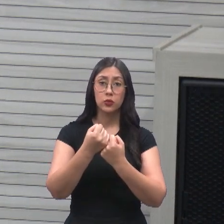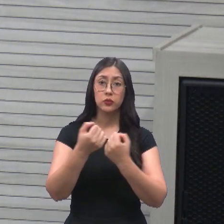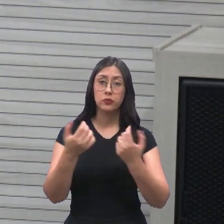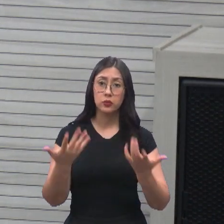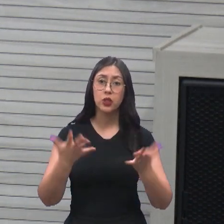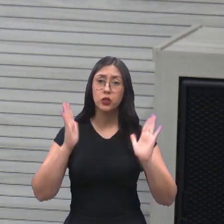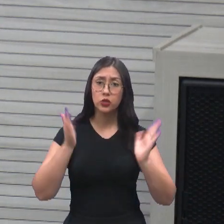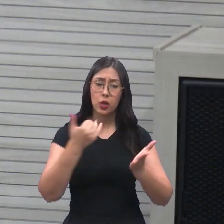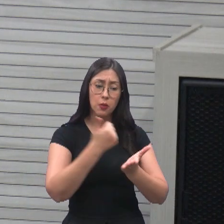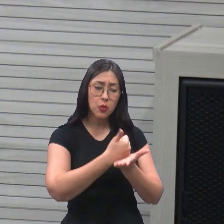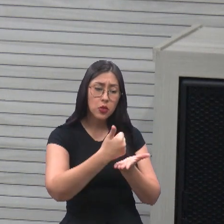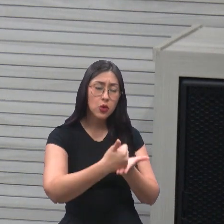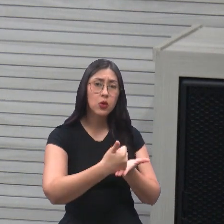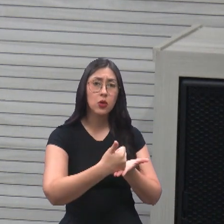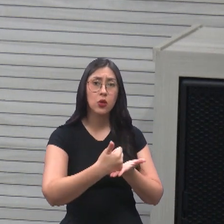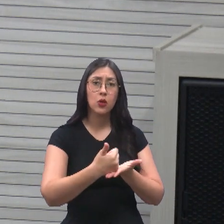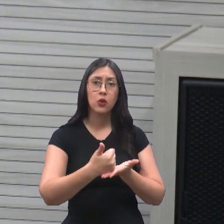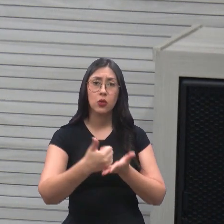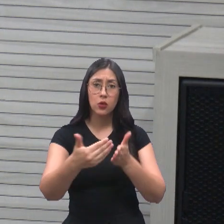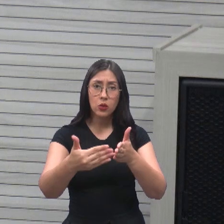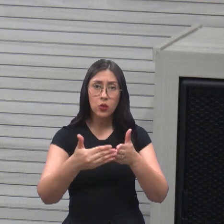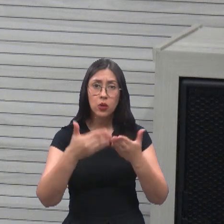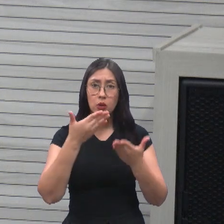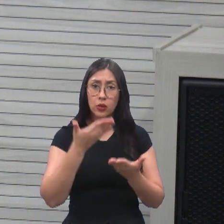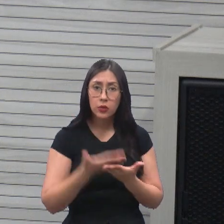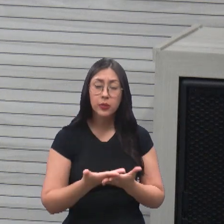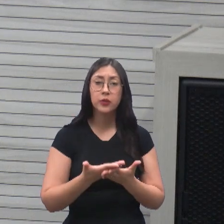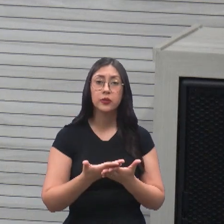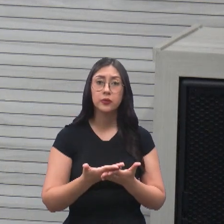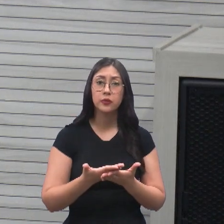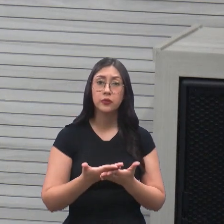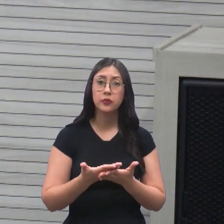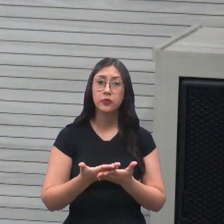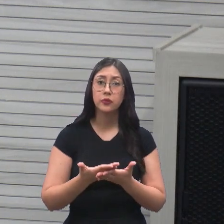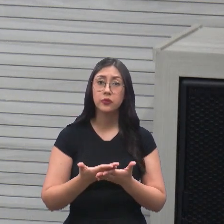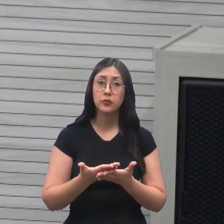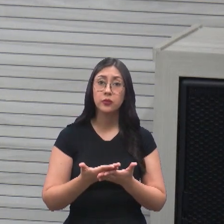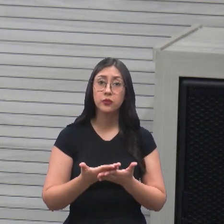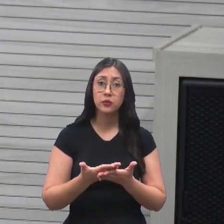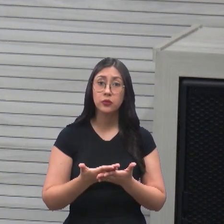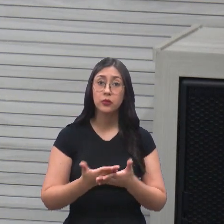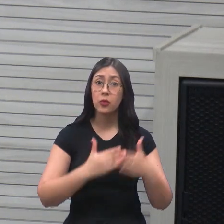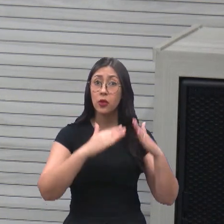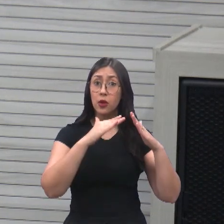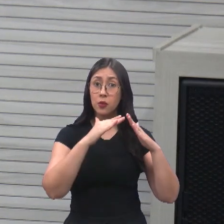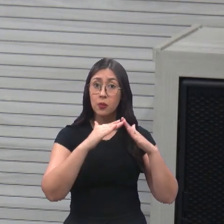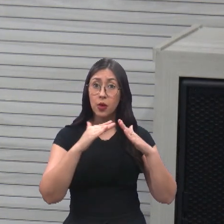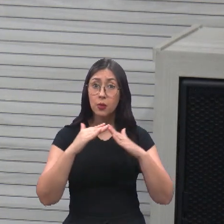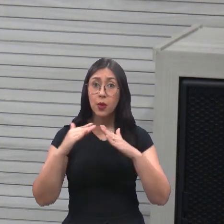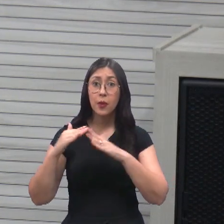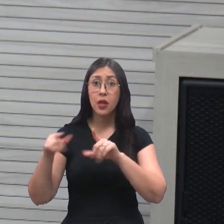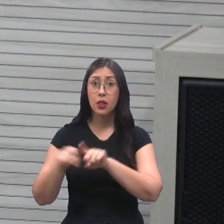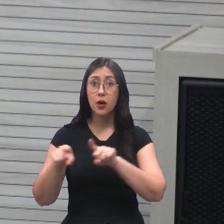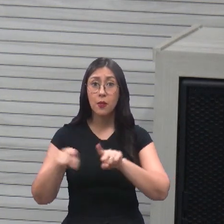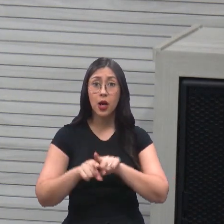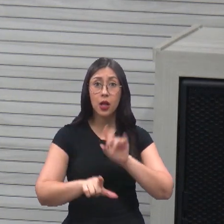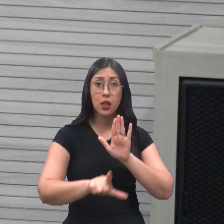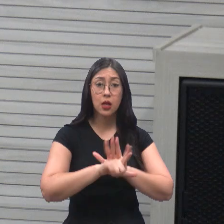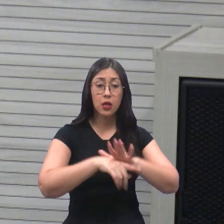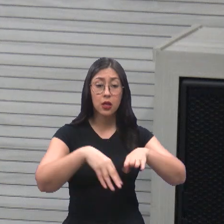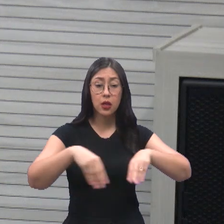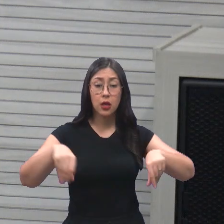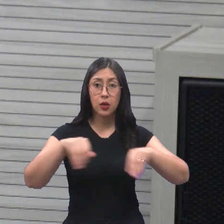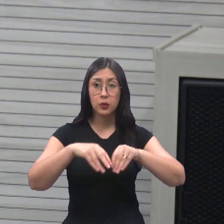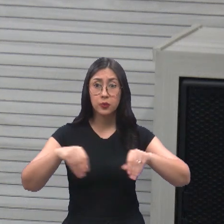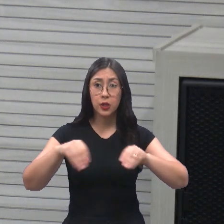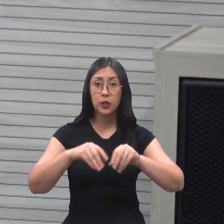protocolou requerimento, mas ficou para hoje, da habitação e regularização fundiária. Não é? Então,